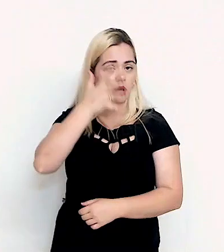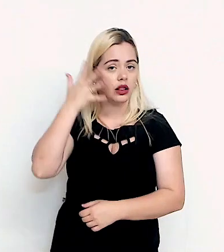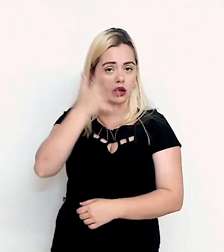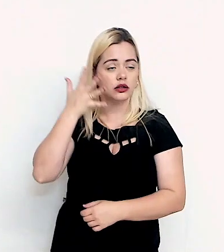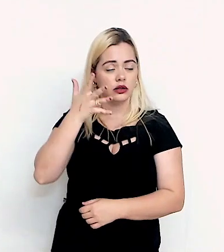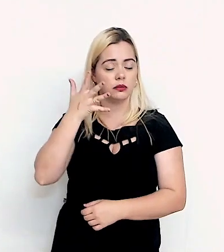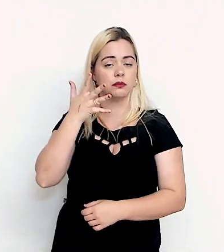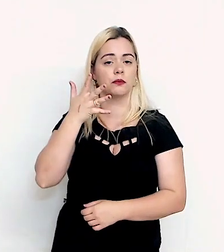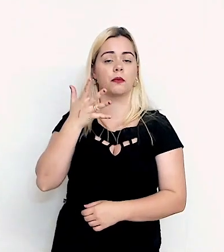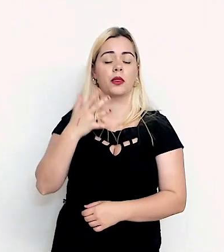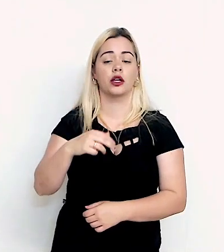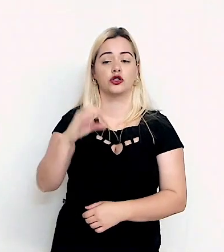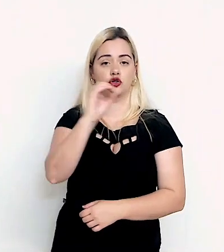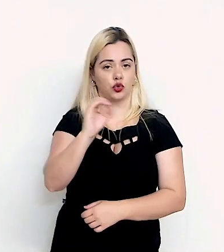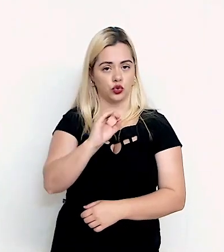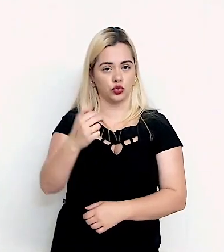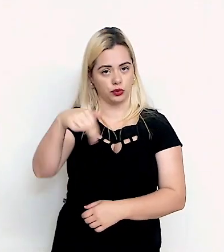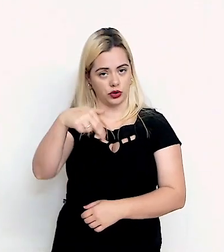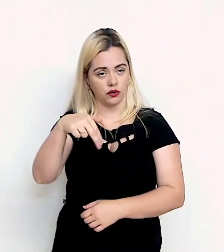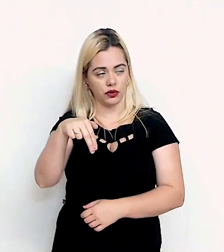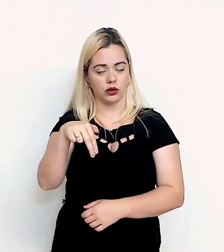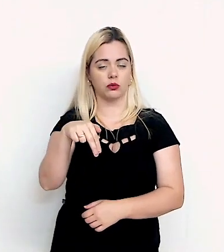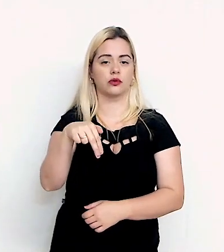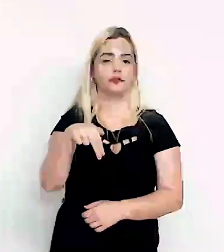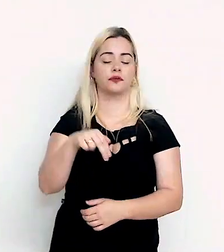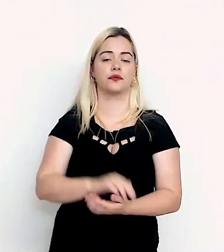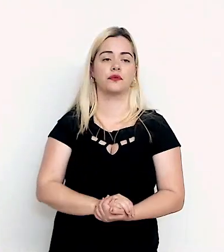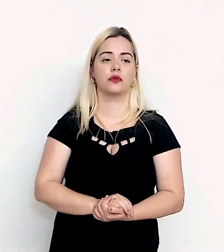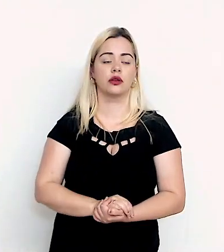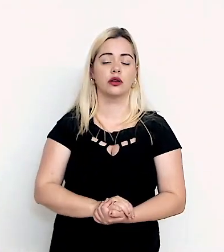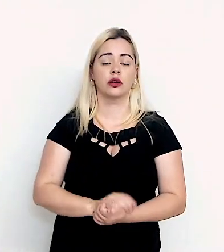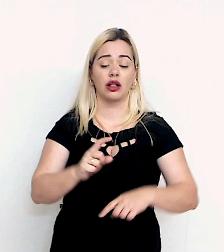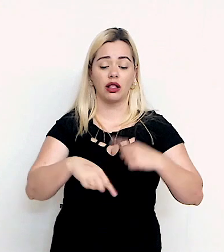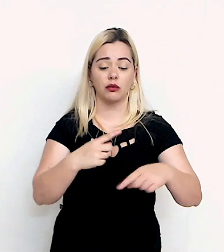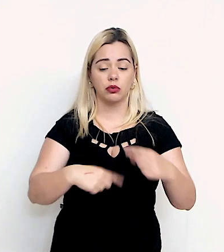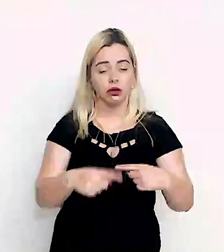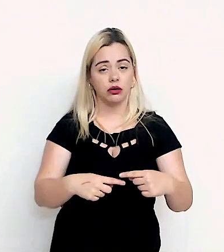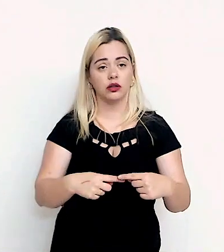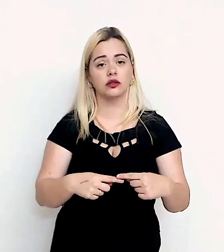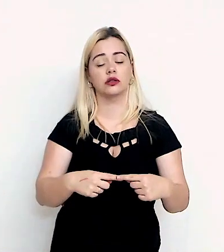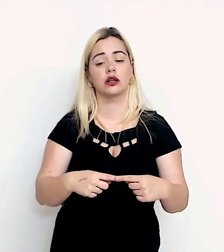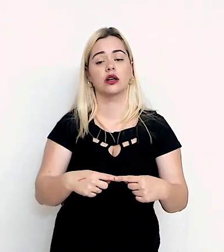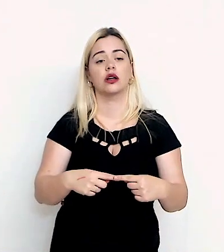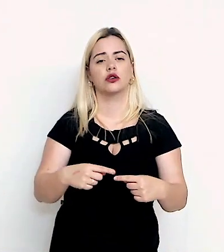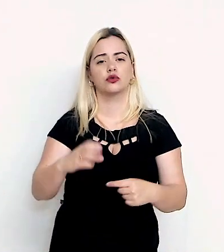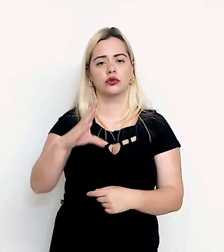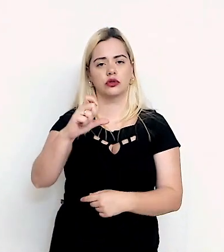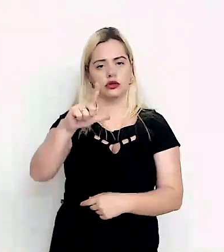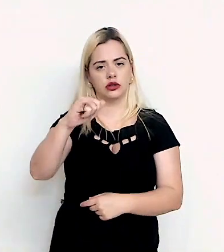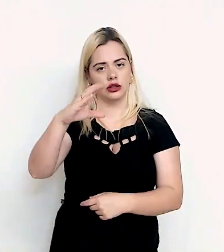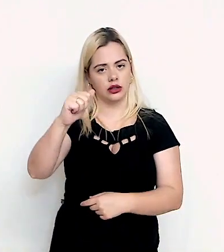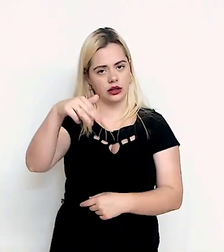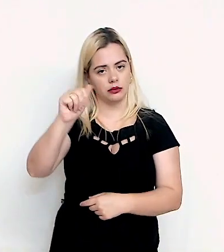da convenção de diversidade biológica e da da convenção-quadro sobre clima bem como para